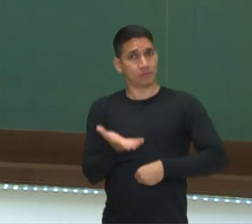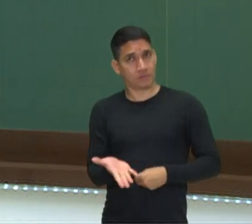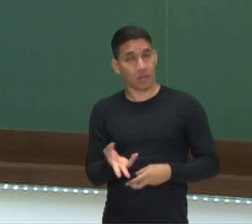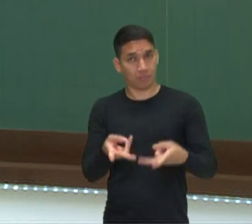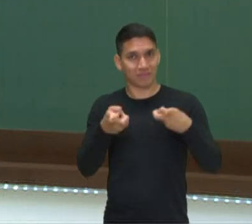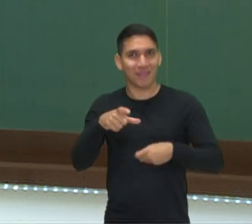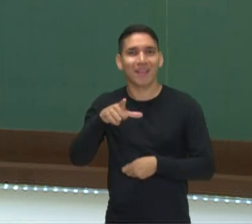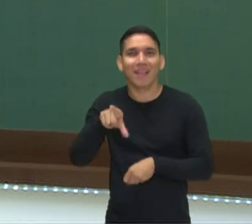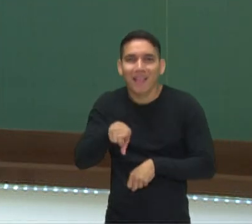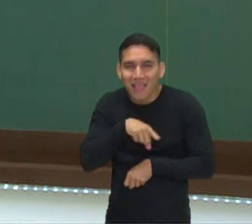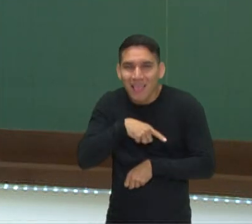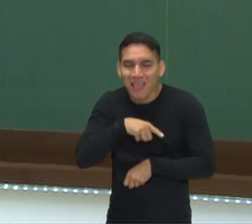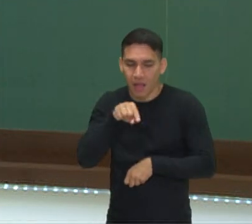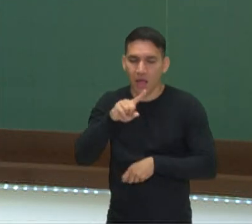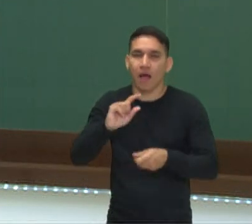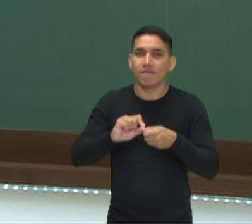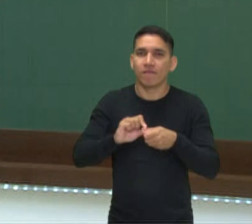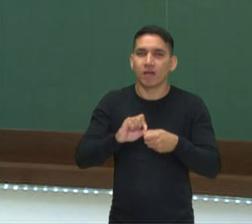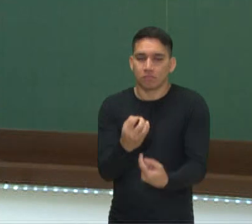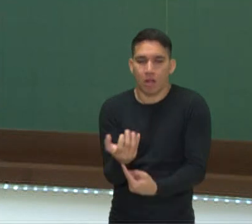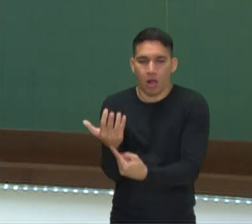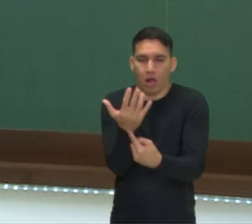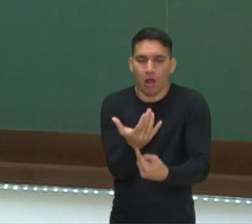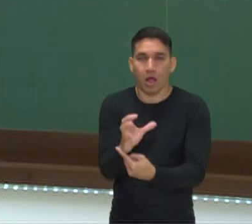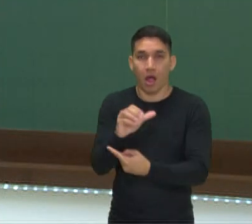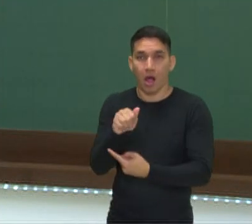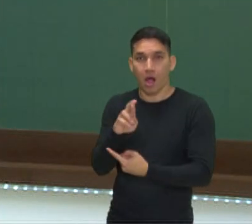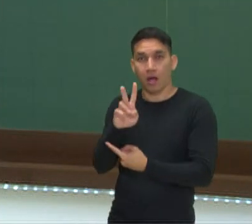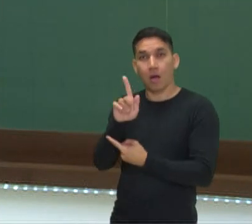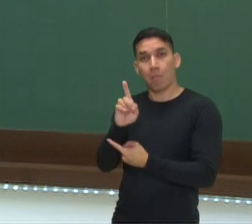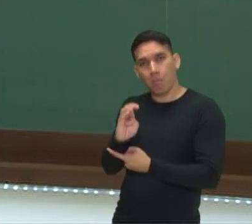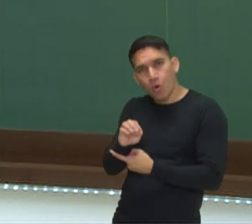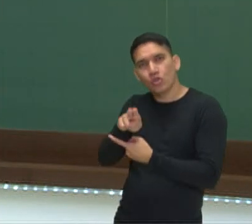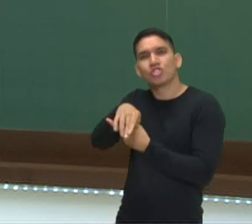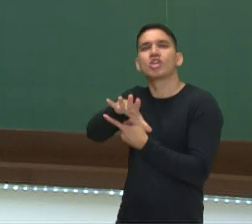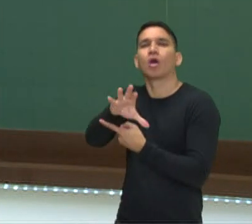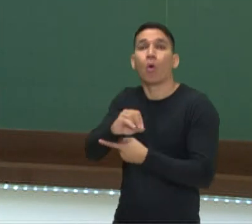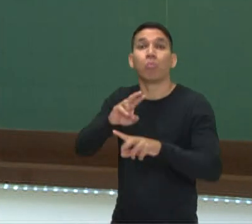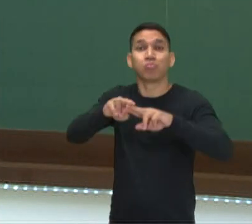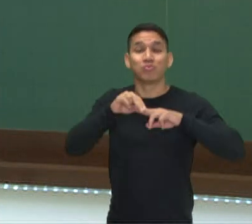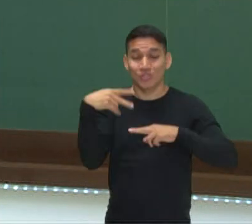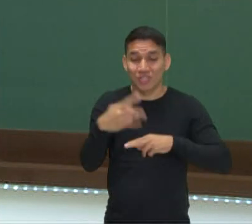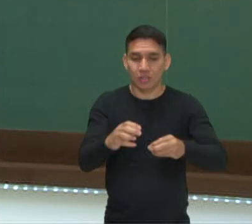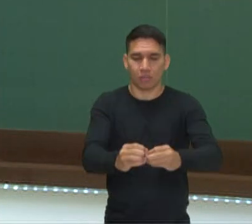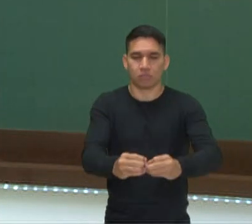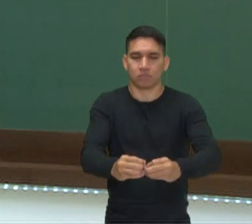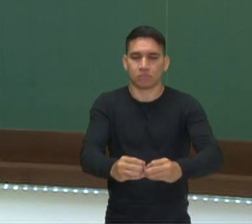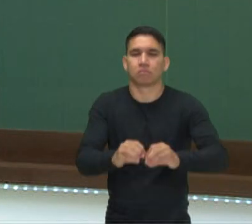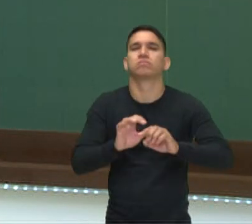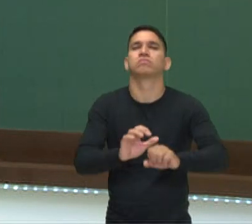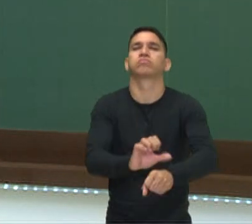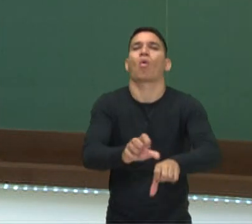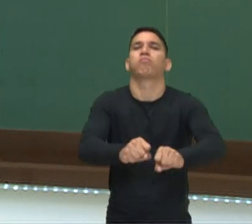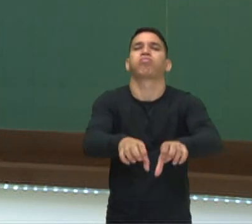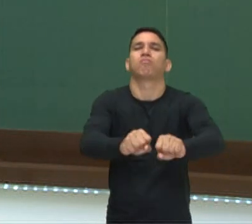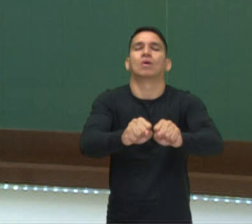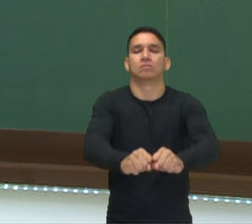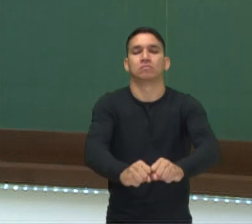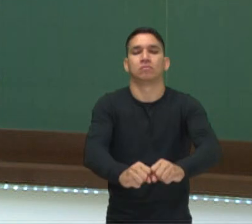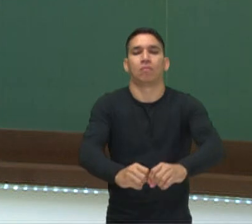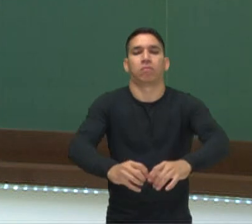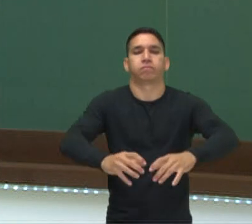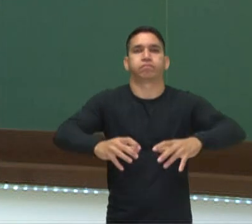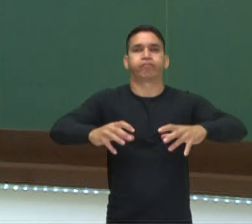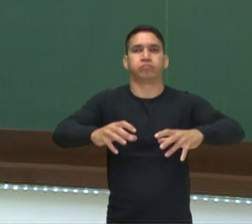é convertido em gás carbônico e por isso que a massa, né, aumenta de tamanho, fica mais aerada, formam aquelas bolhas dentro